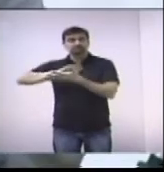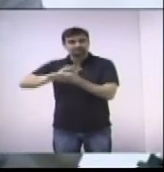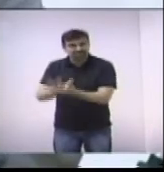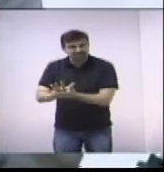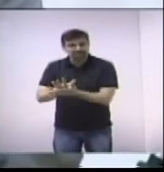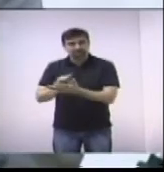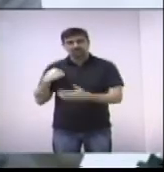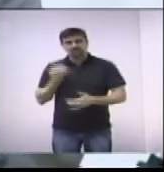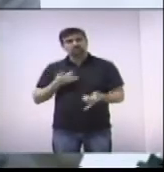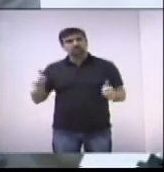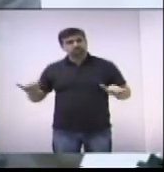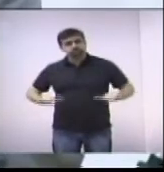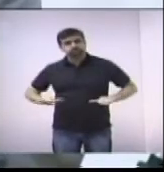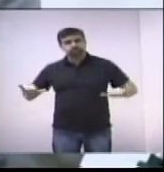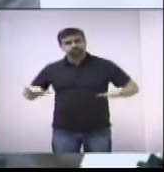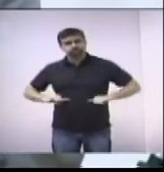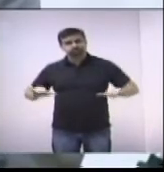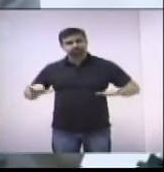Tudo,